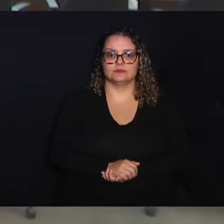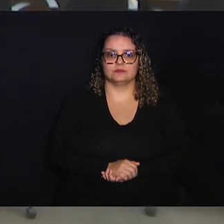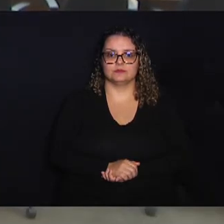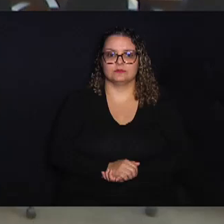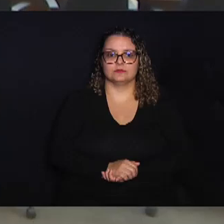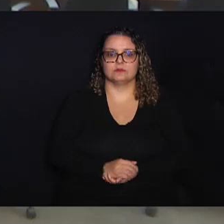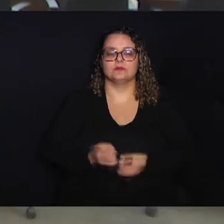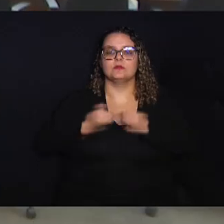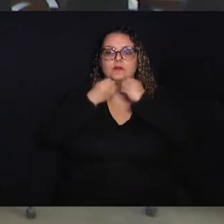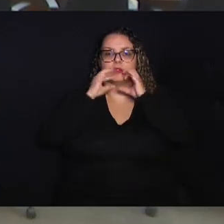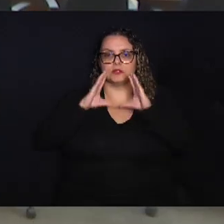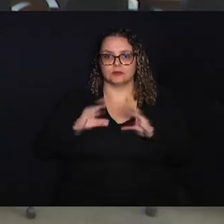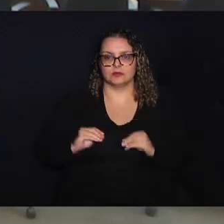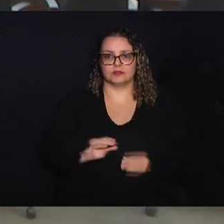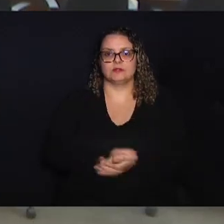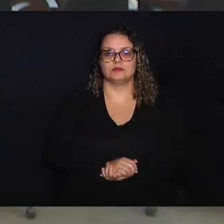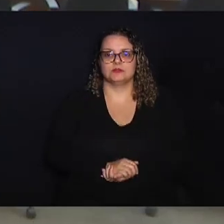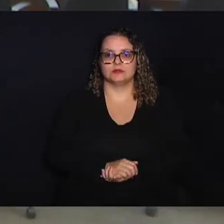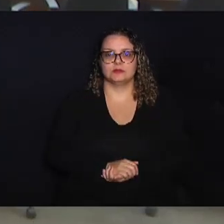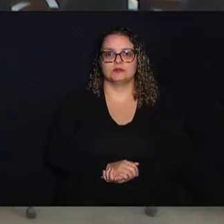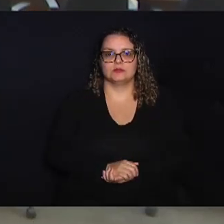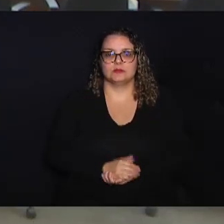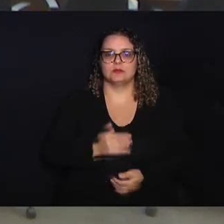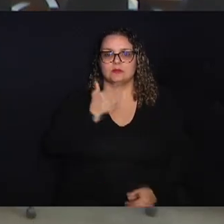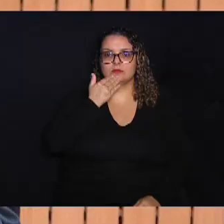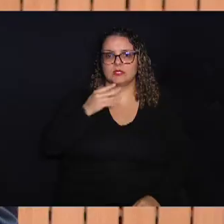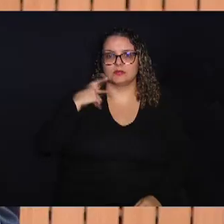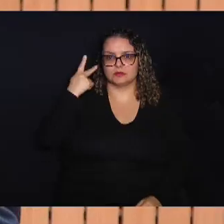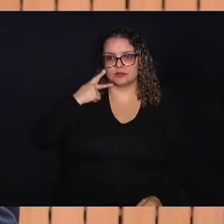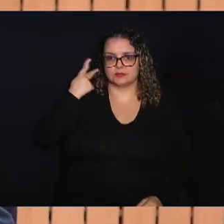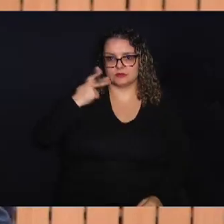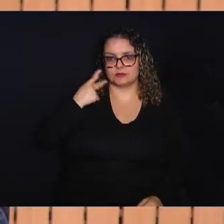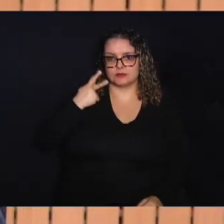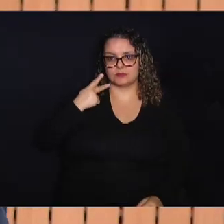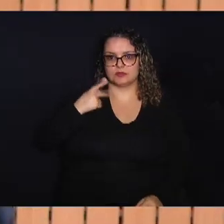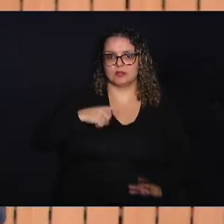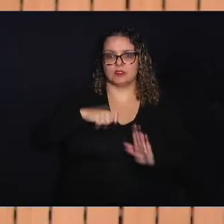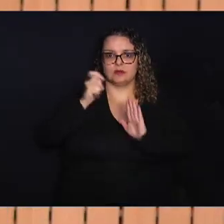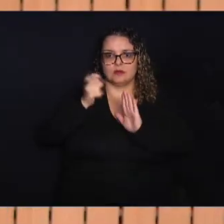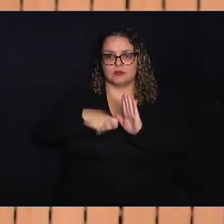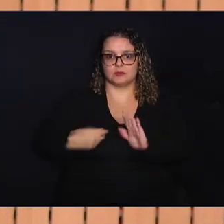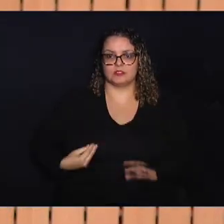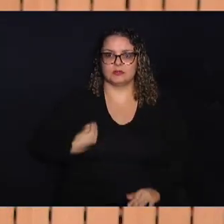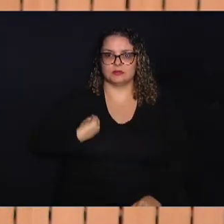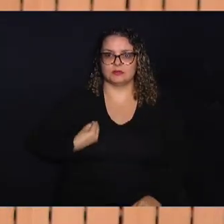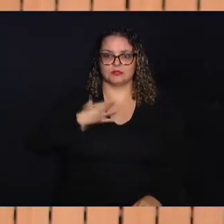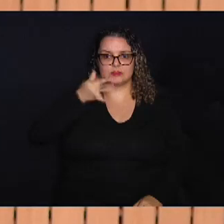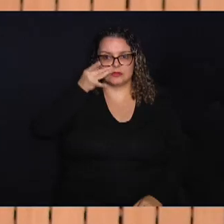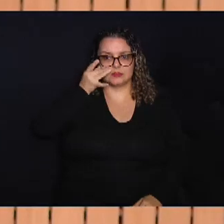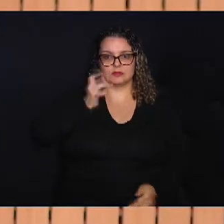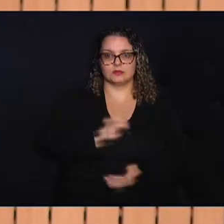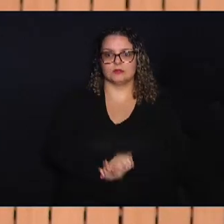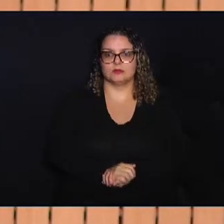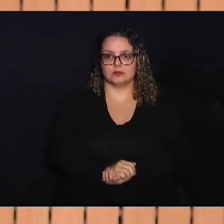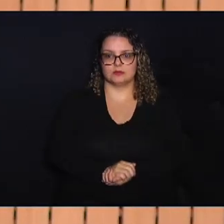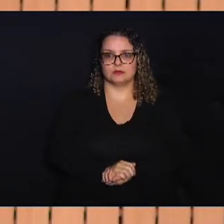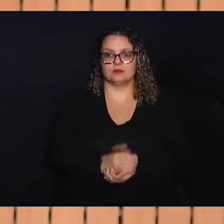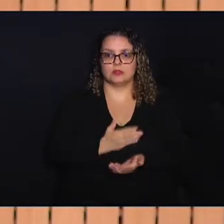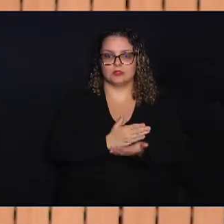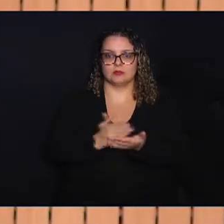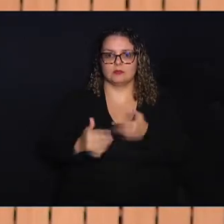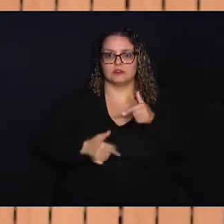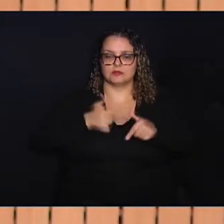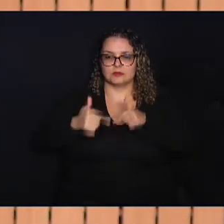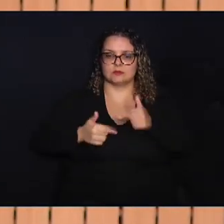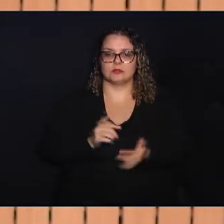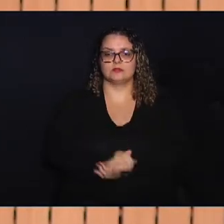Boa noite. Solicito aos senhores vereadores que registrem suas presenças para início dos